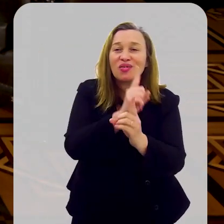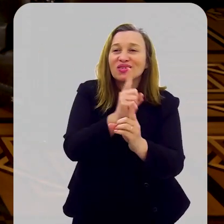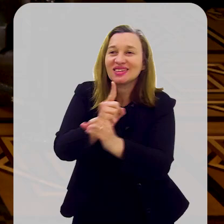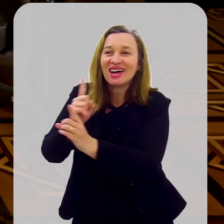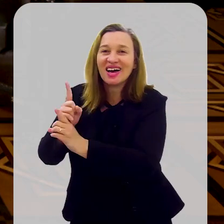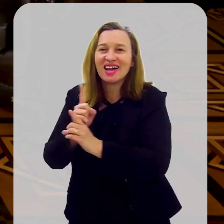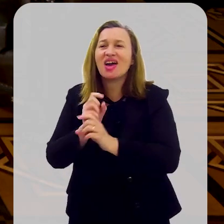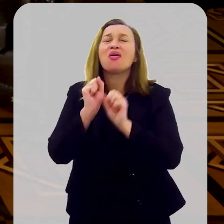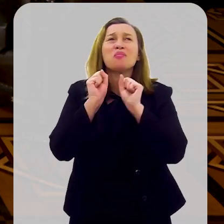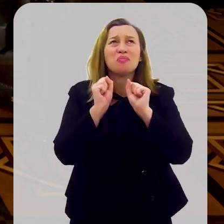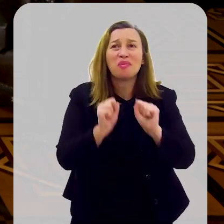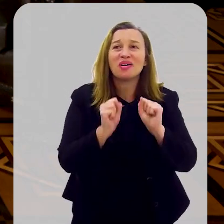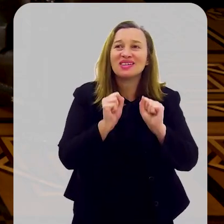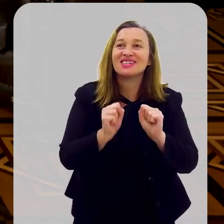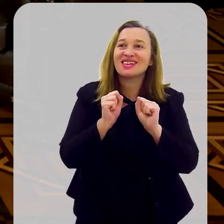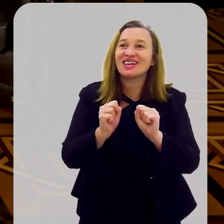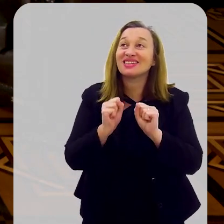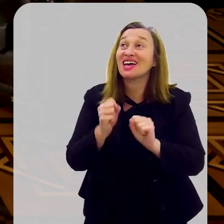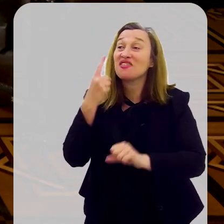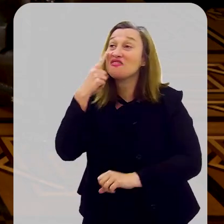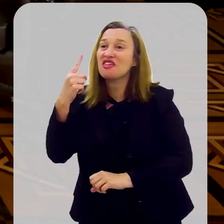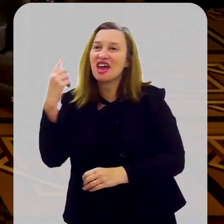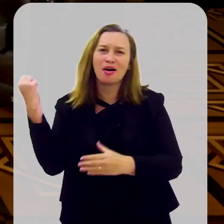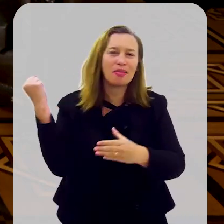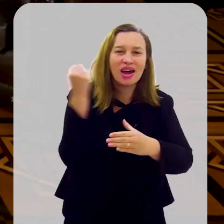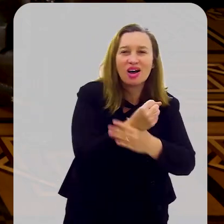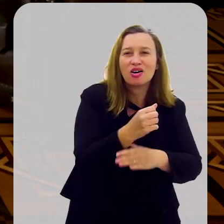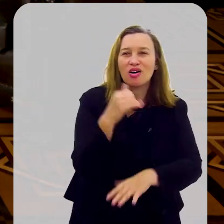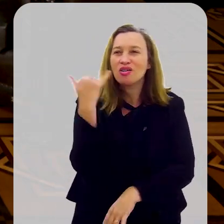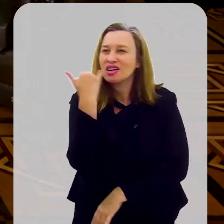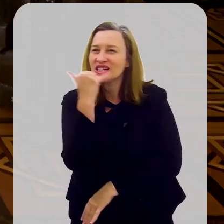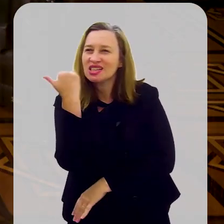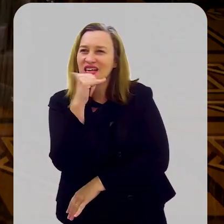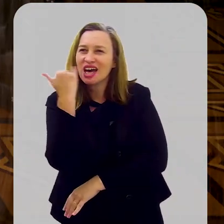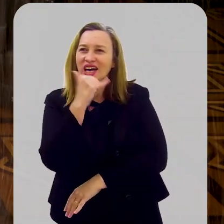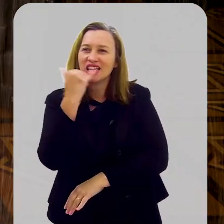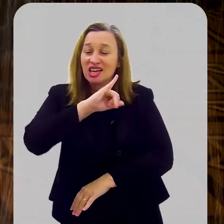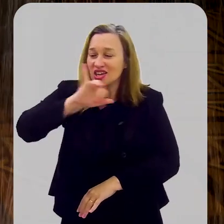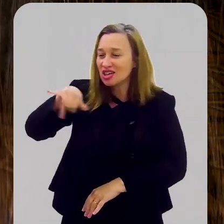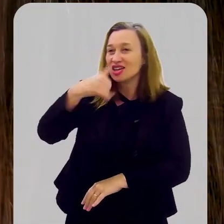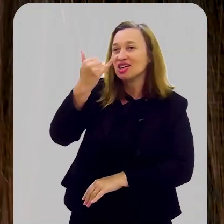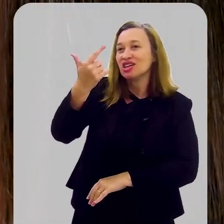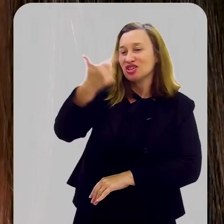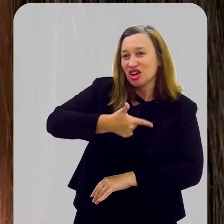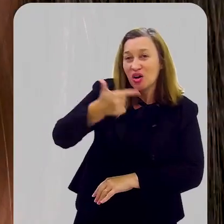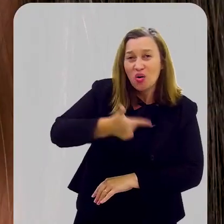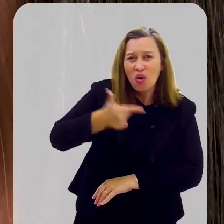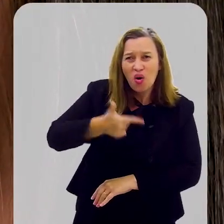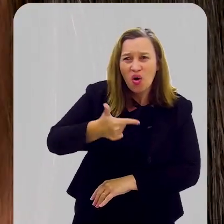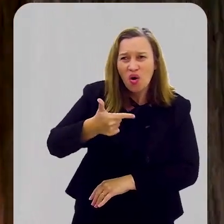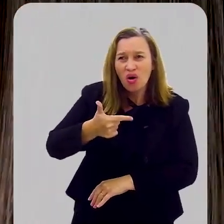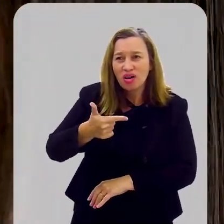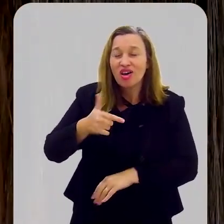encontrarei. Posso até ver Abraão, Isaac e Jacó,